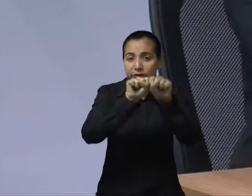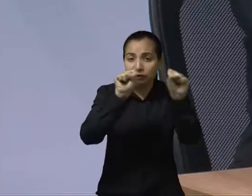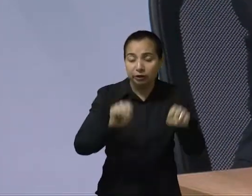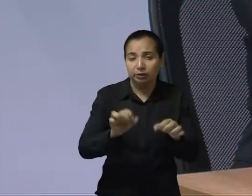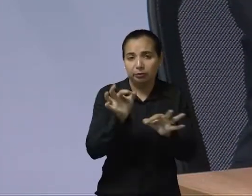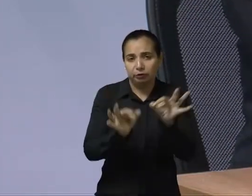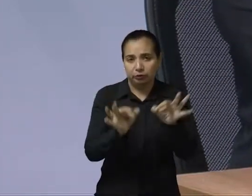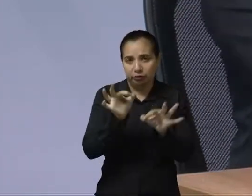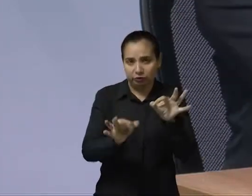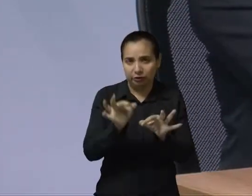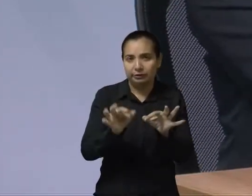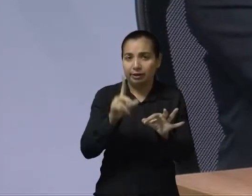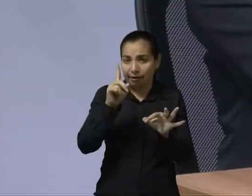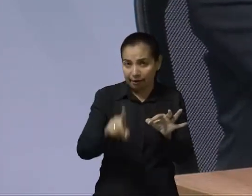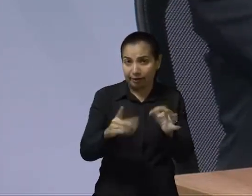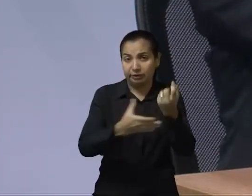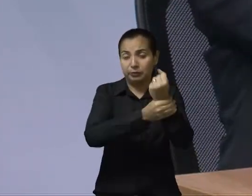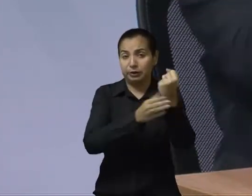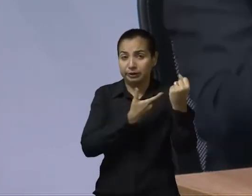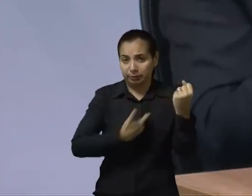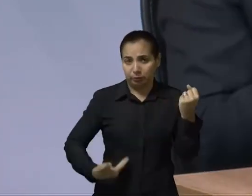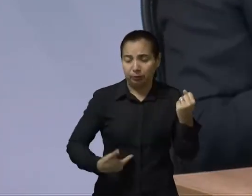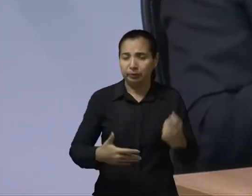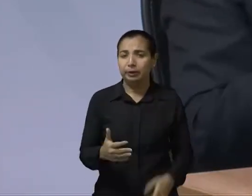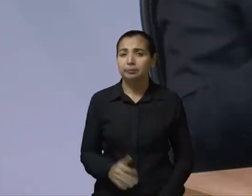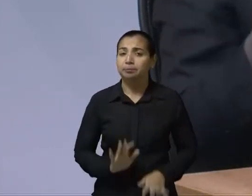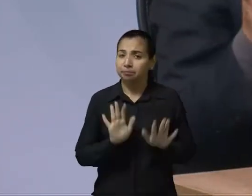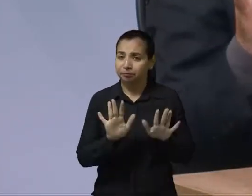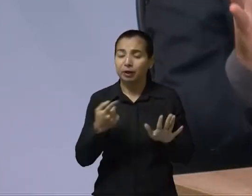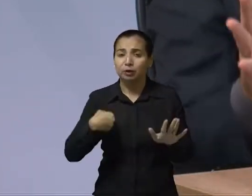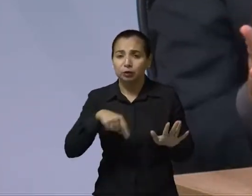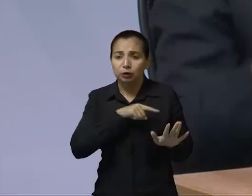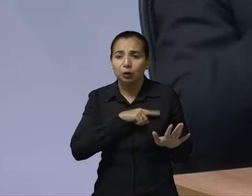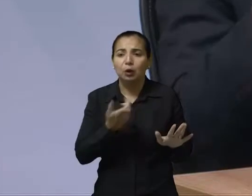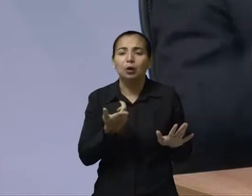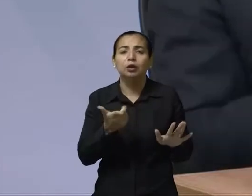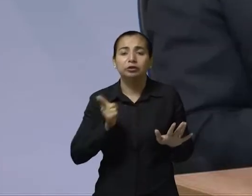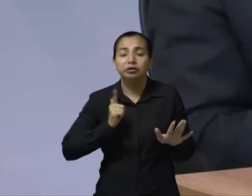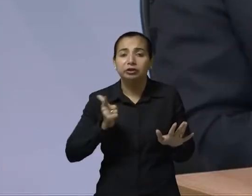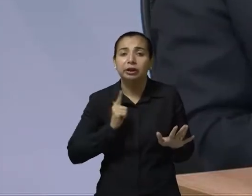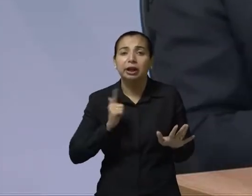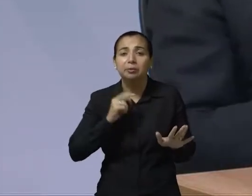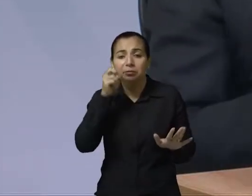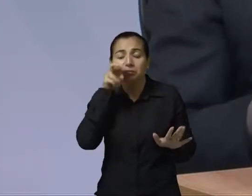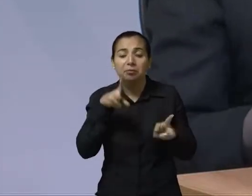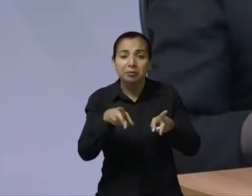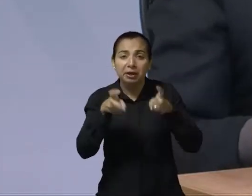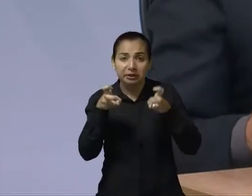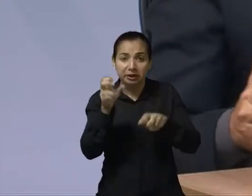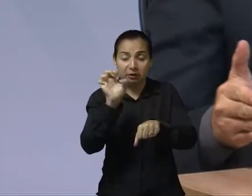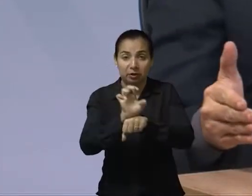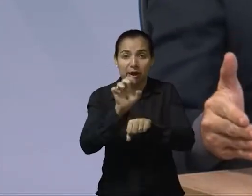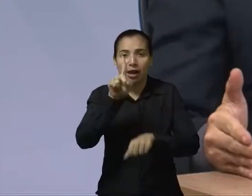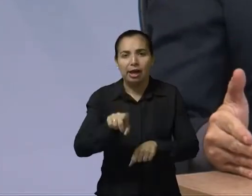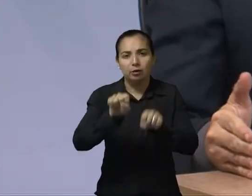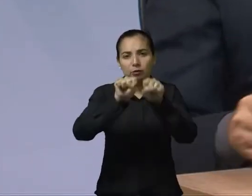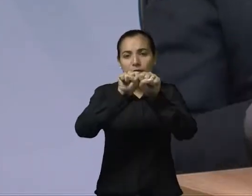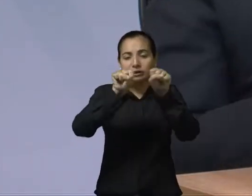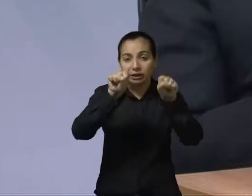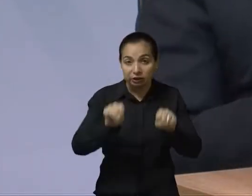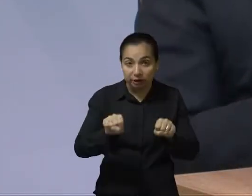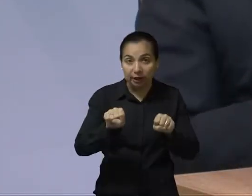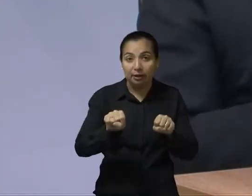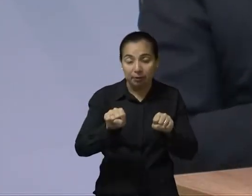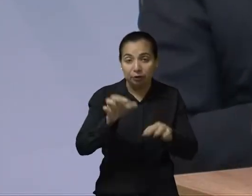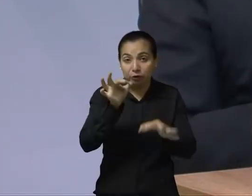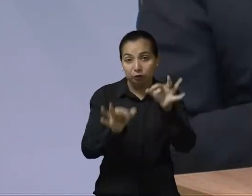deslocamos segurança pública. Na verdade, o que nós temos, do ponto de vista do Estado, é o sistema de justiça penal, que